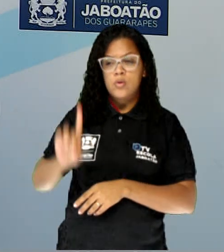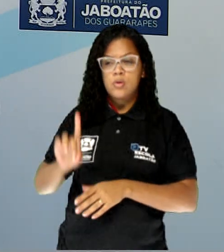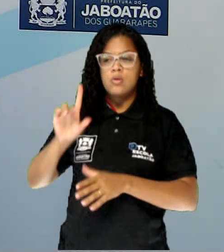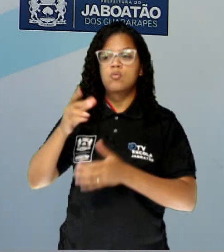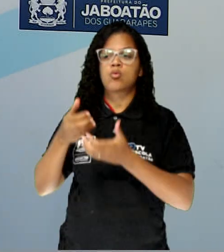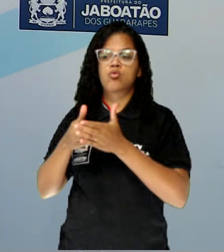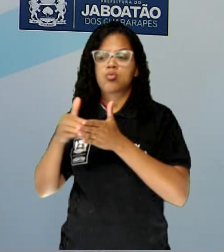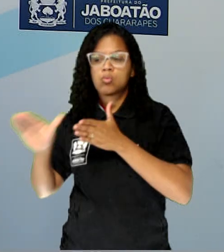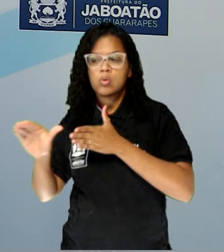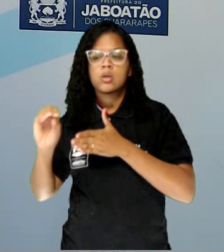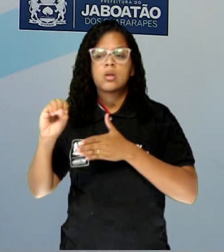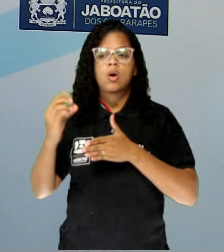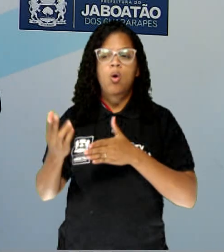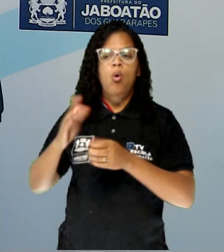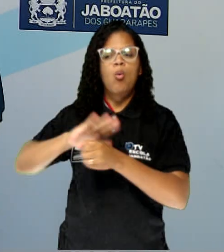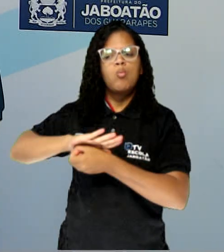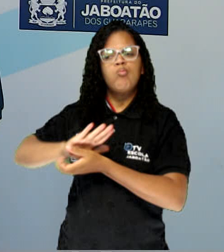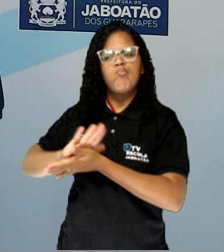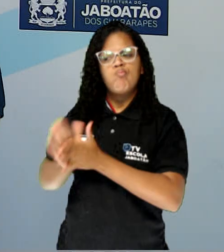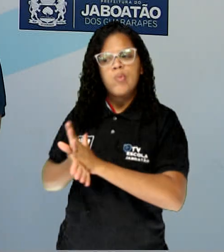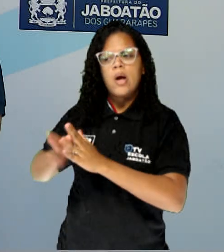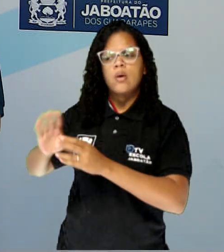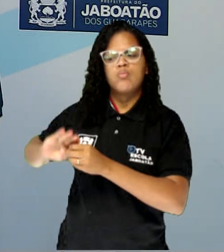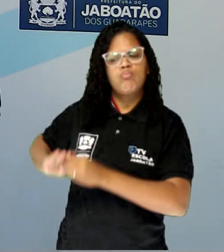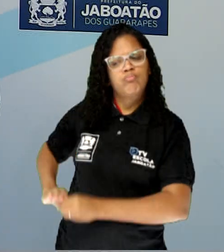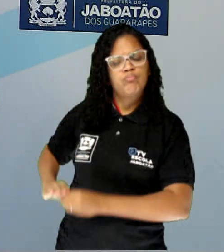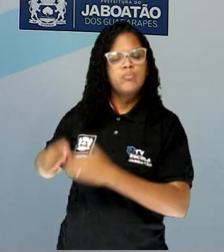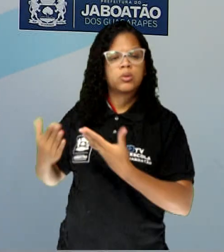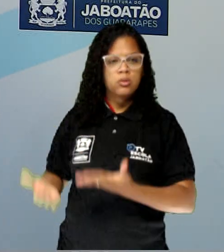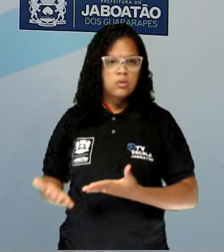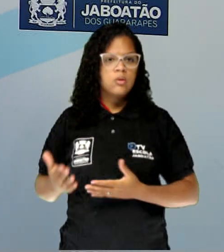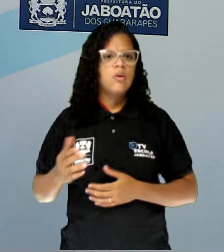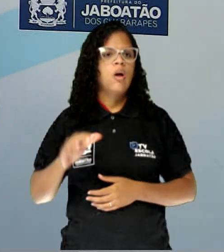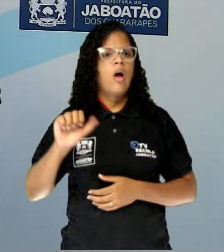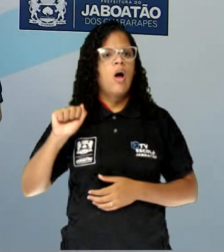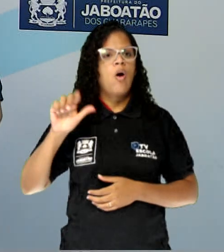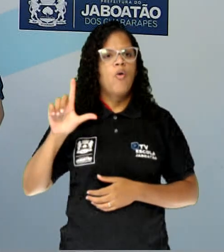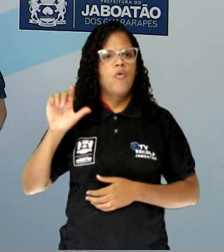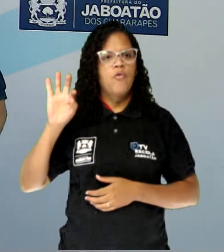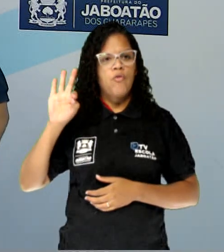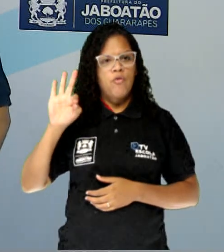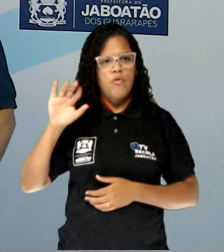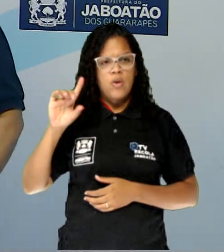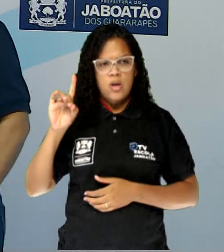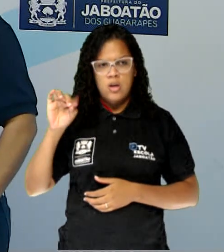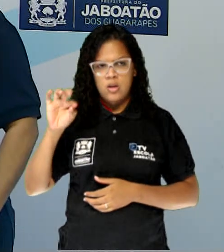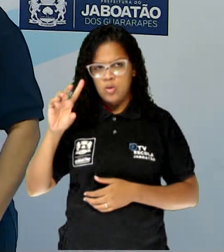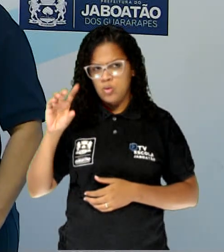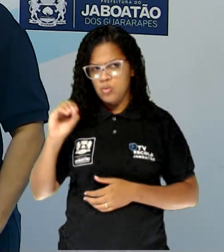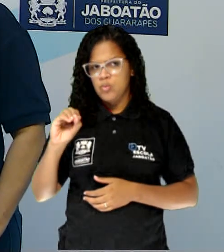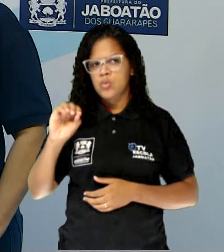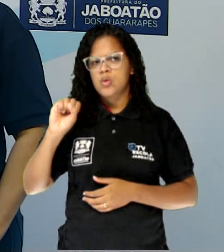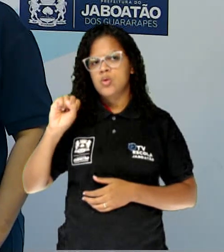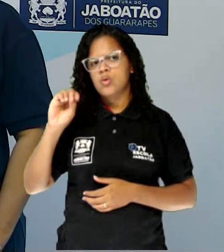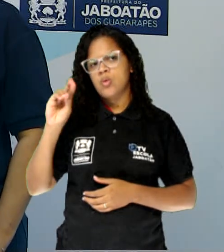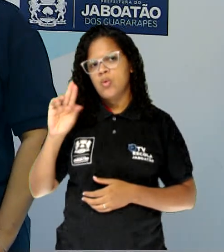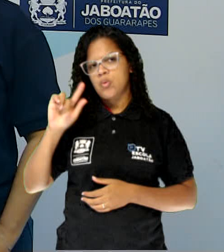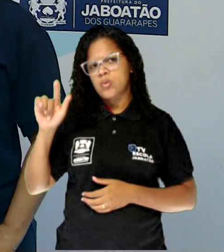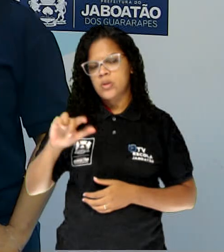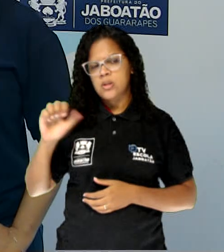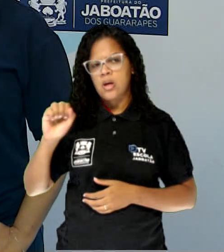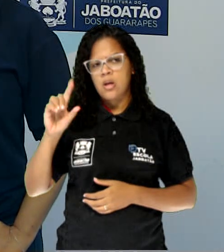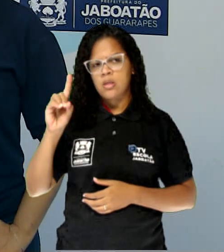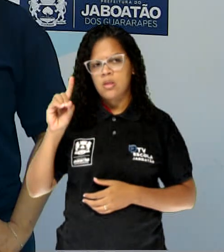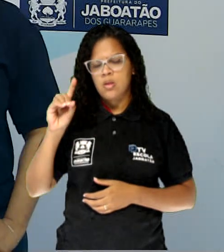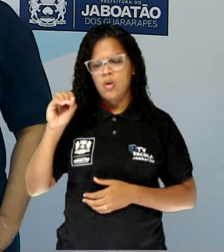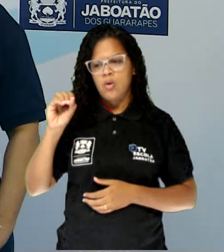discriminada. Atenciosamente, Alfredo Souza Doria. Lembra que na aula passada começamos um pouco a questão